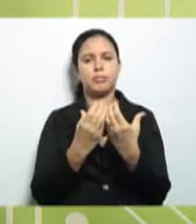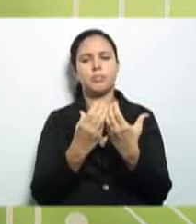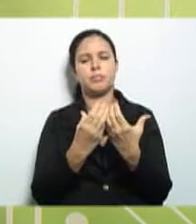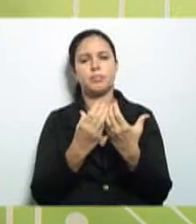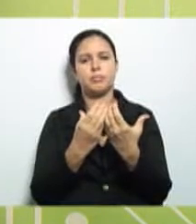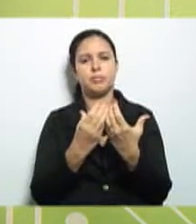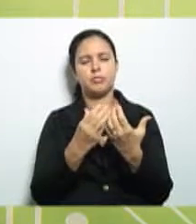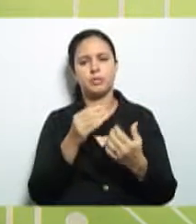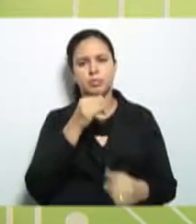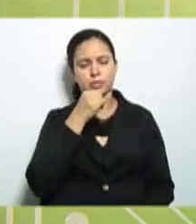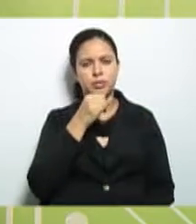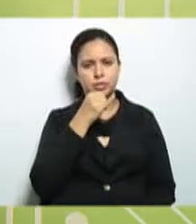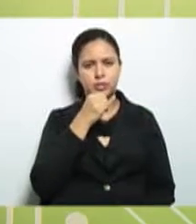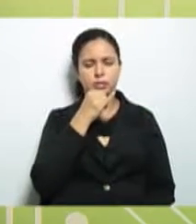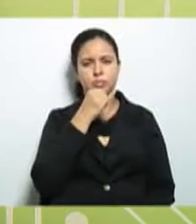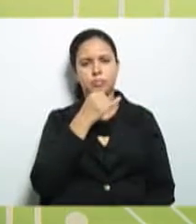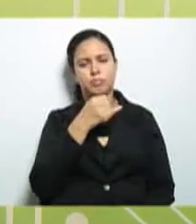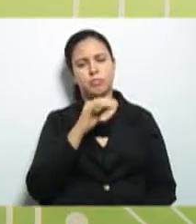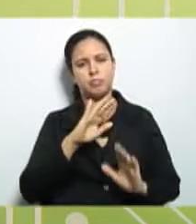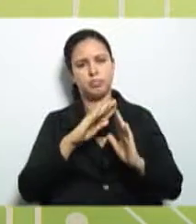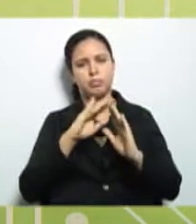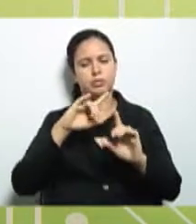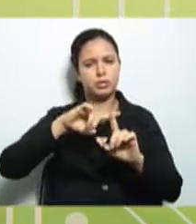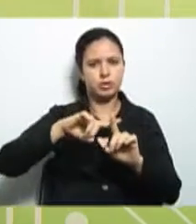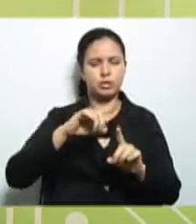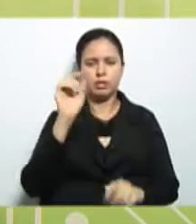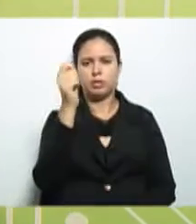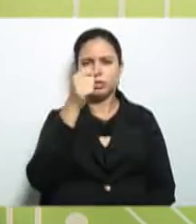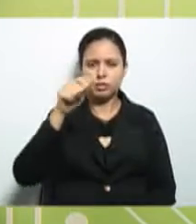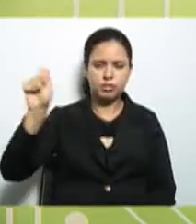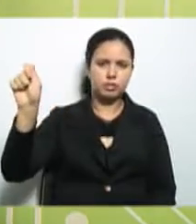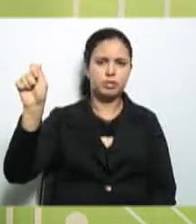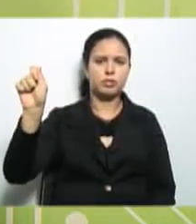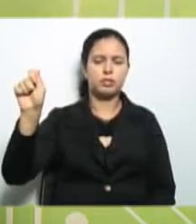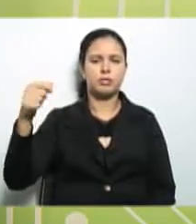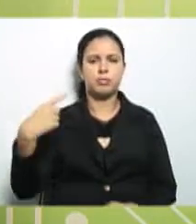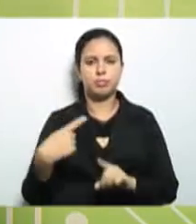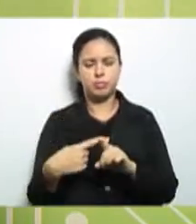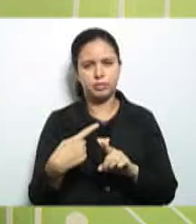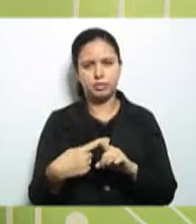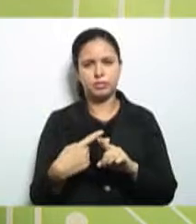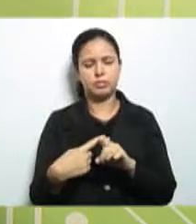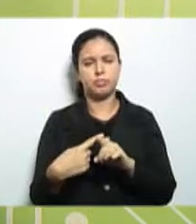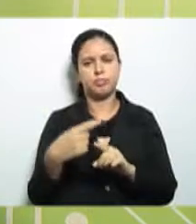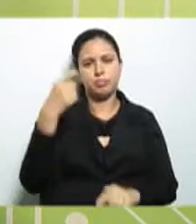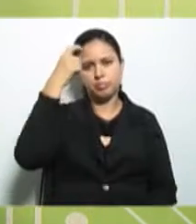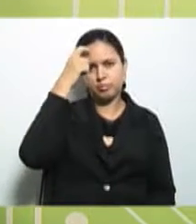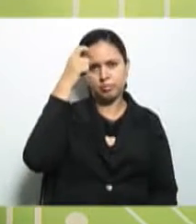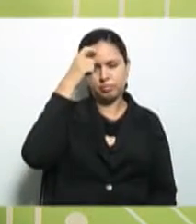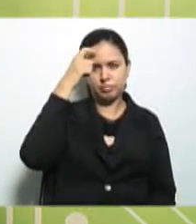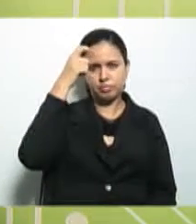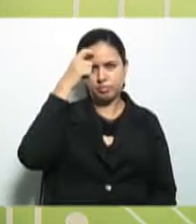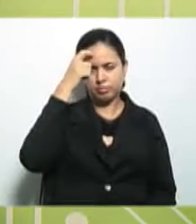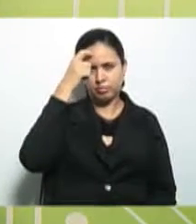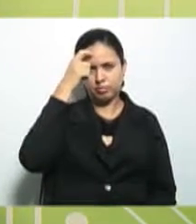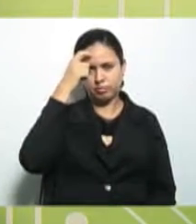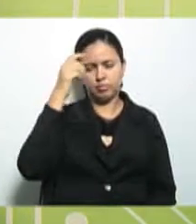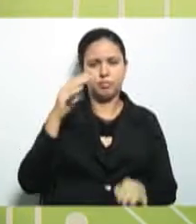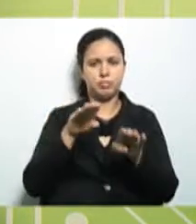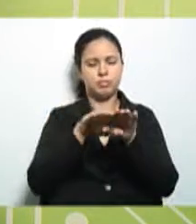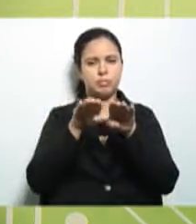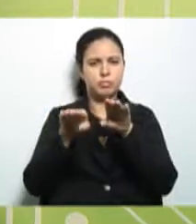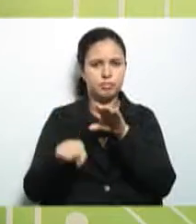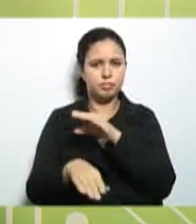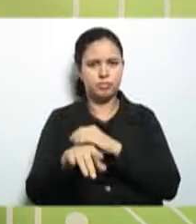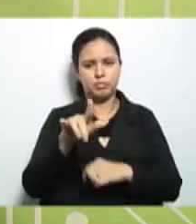o centro paroquial ou alguma associação, que a ideia aqui é fazer uma conscientização sobre a desigualdade